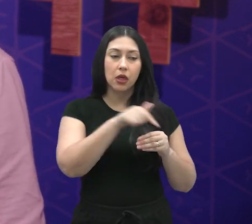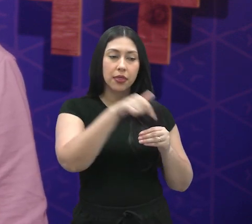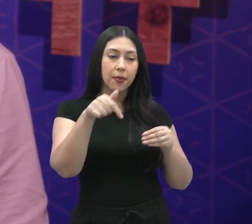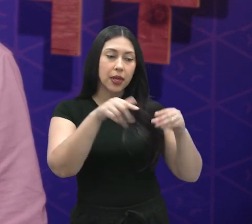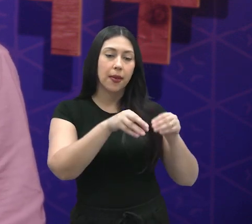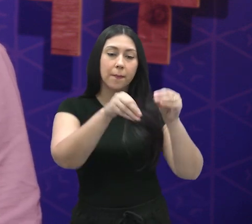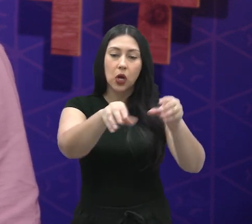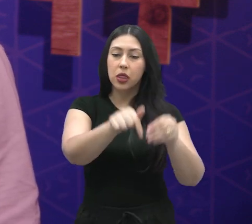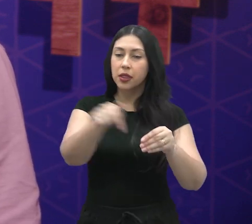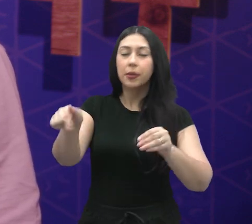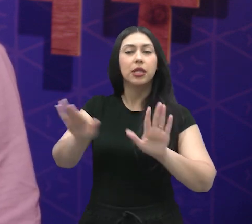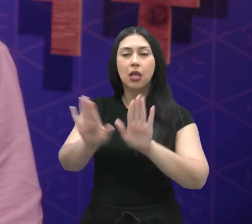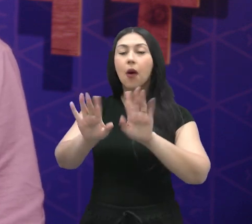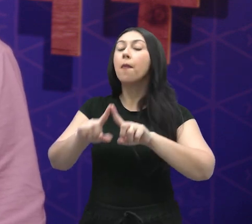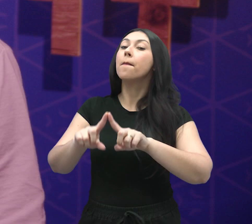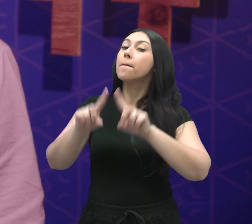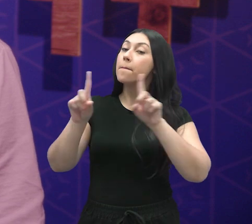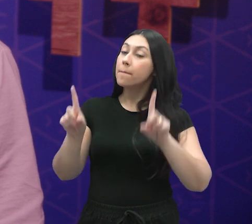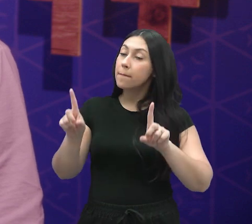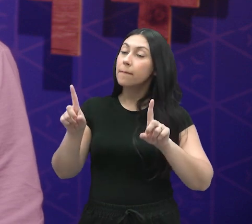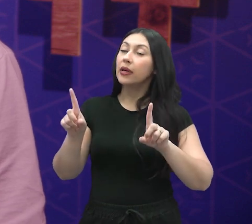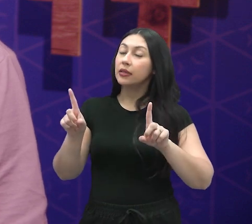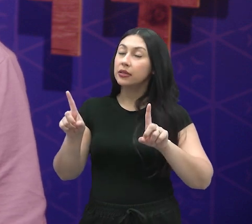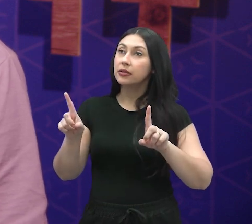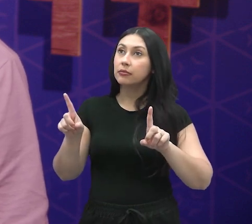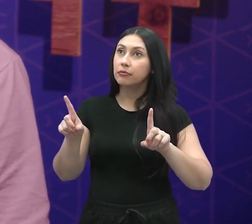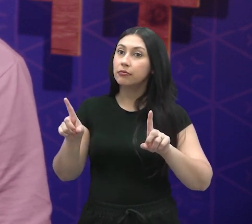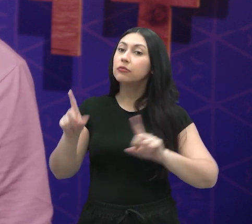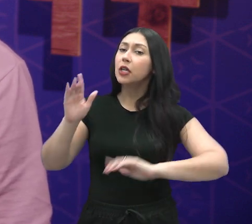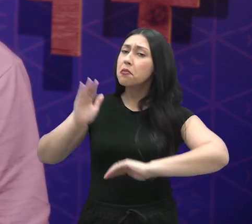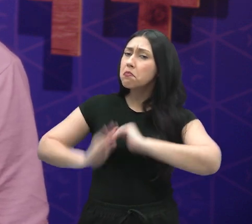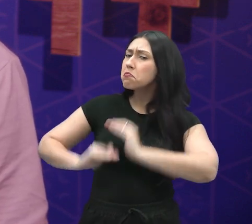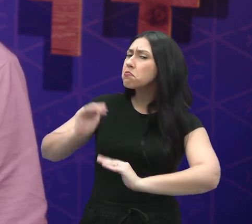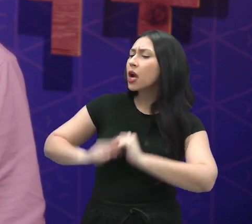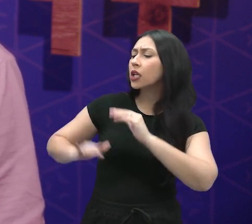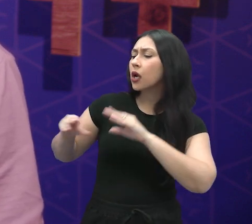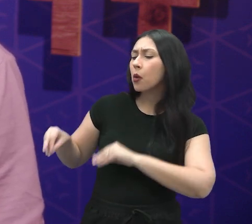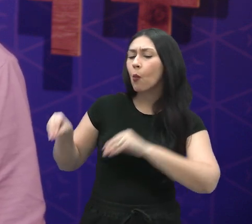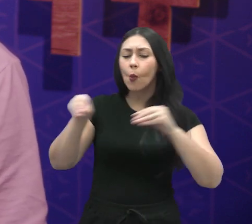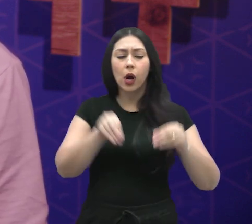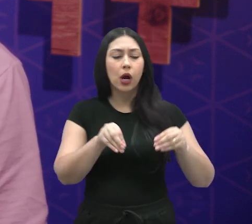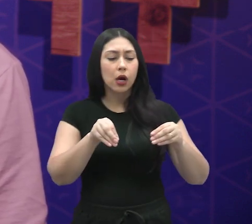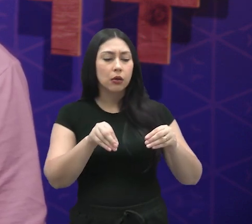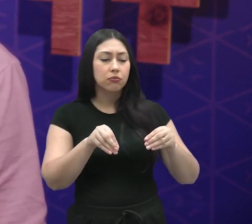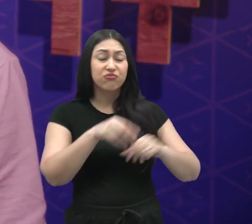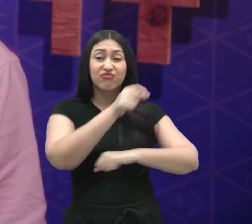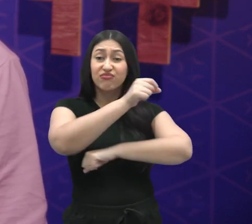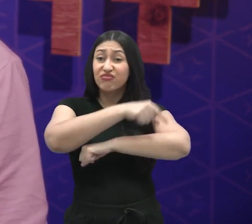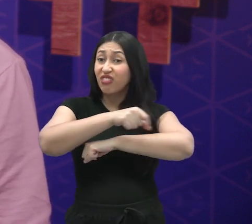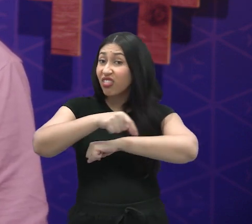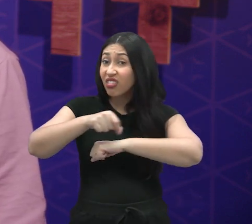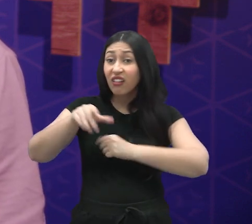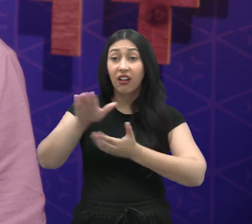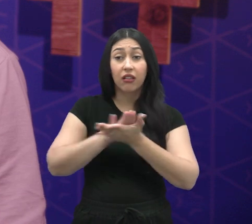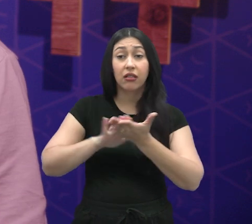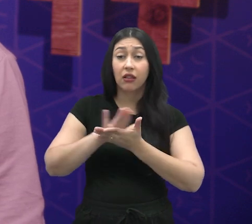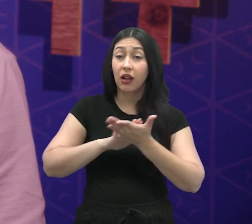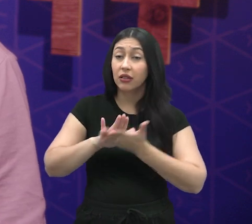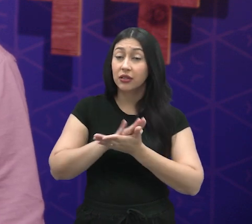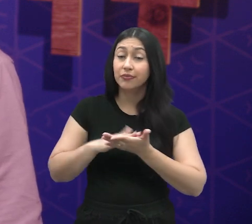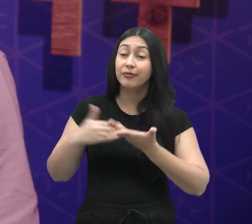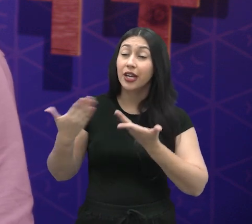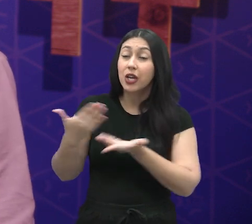estavam num lugar, mas que eles tinham essa prática de não plantar e tudo